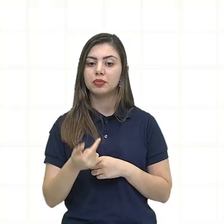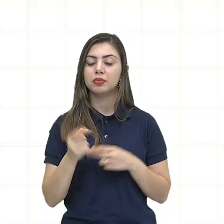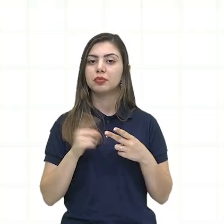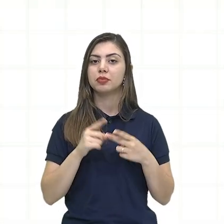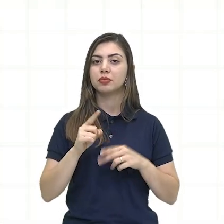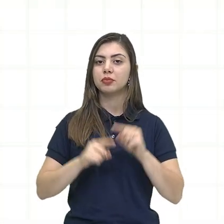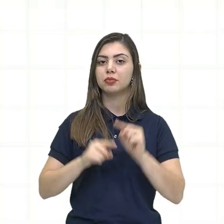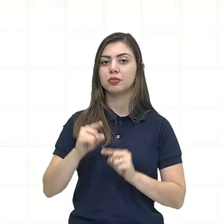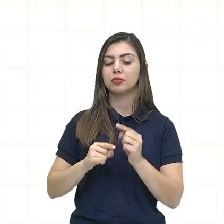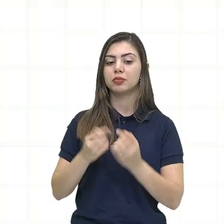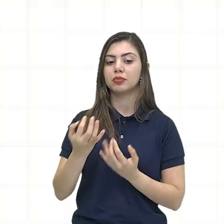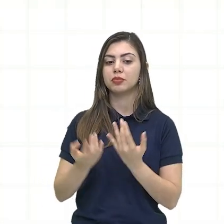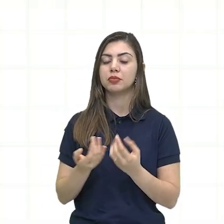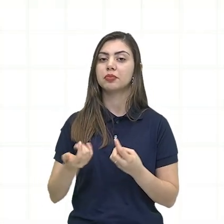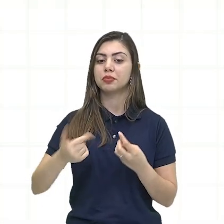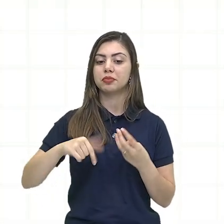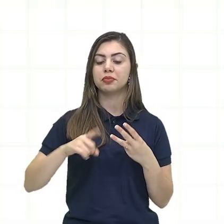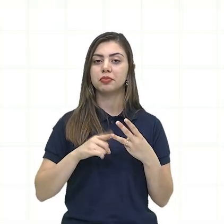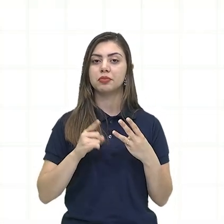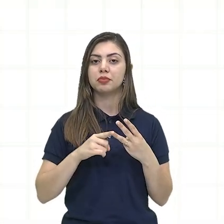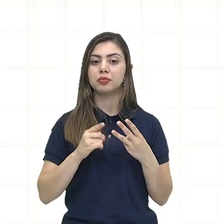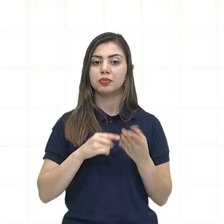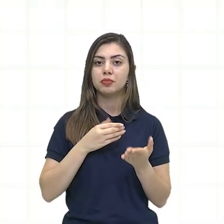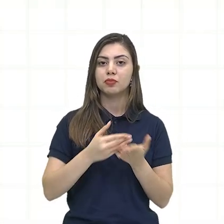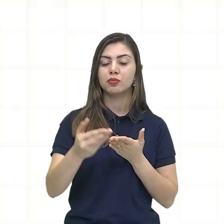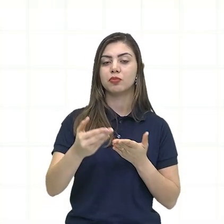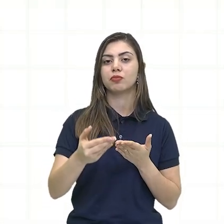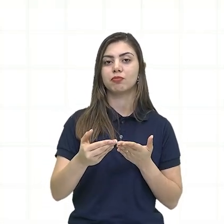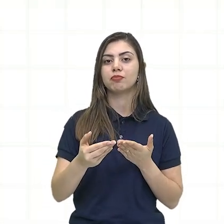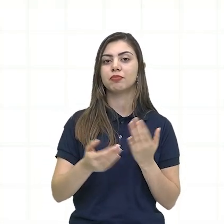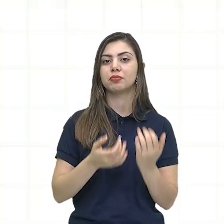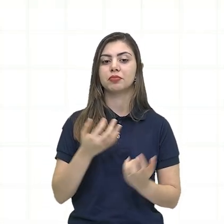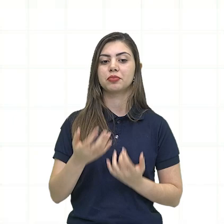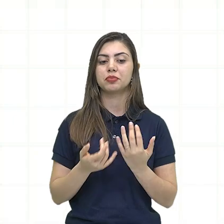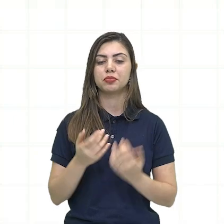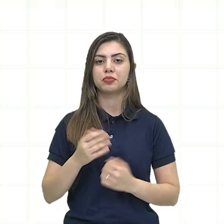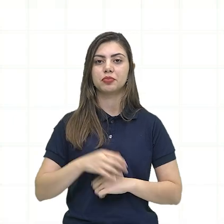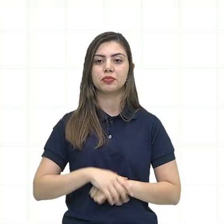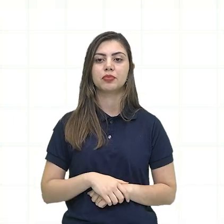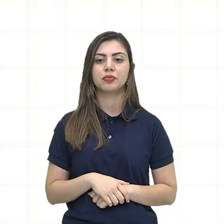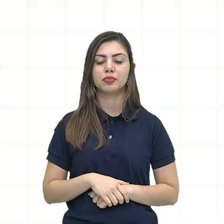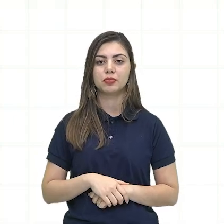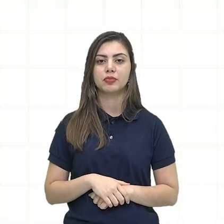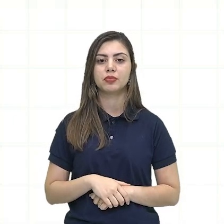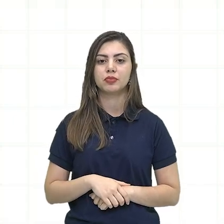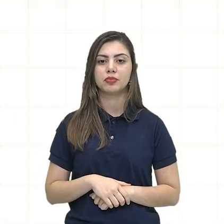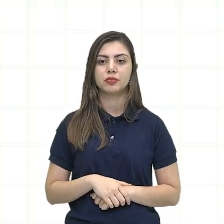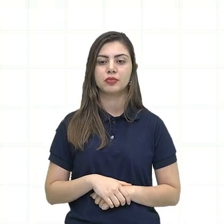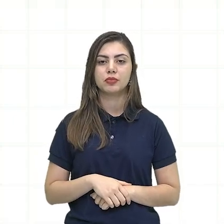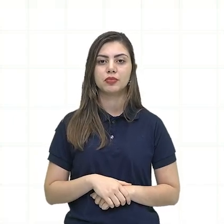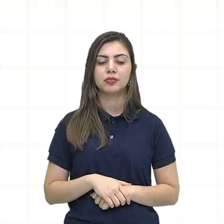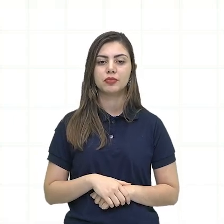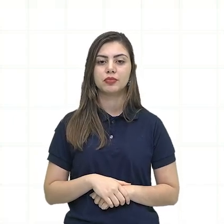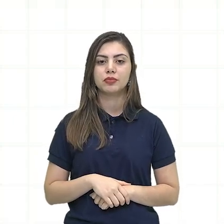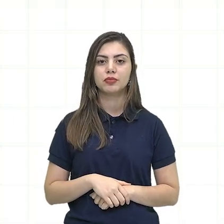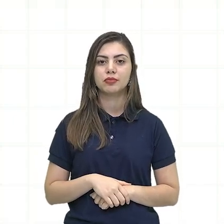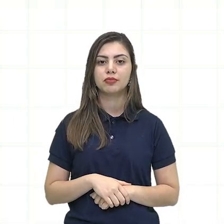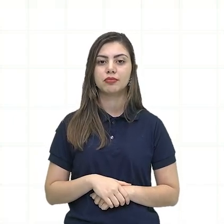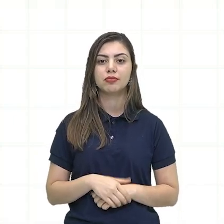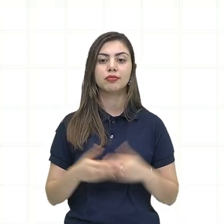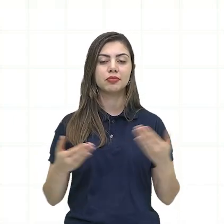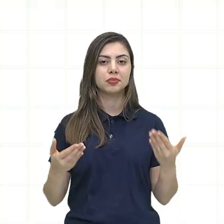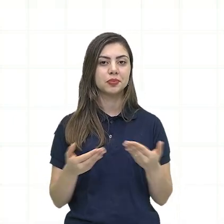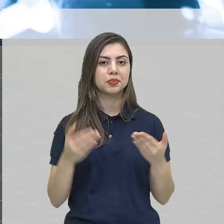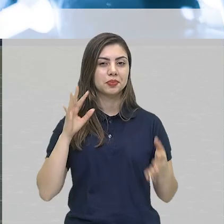material combustível e a fonte de ignição, certo? E agora nós vamos fazer